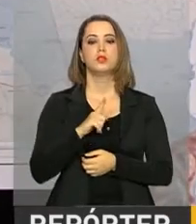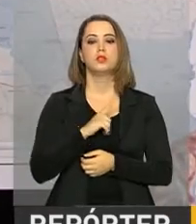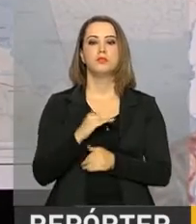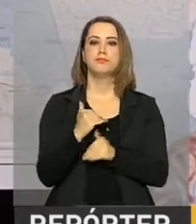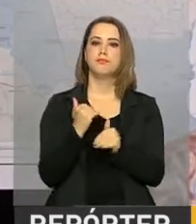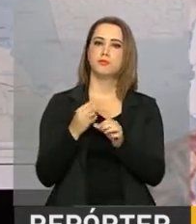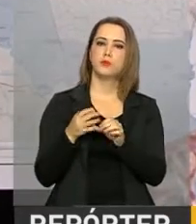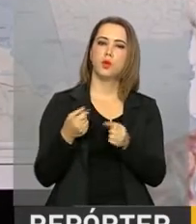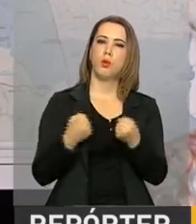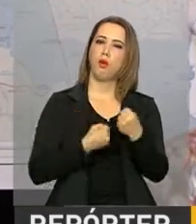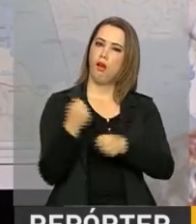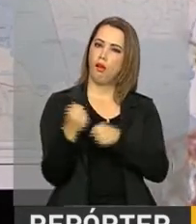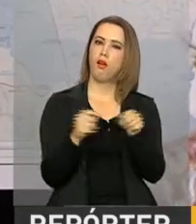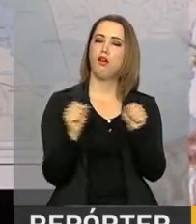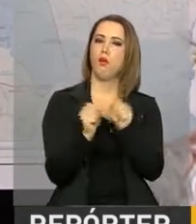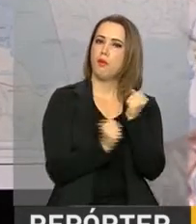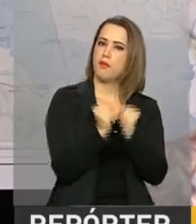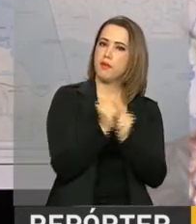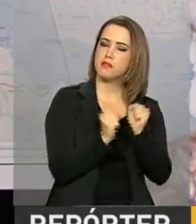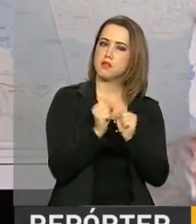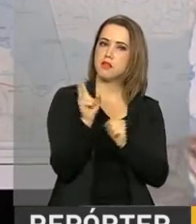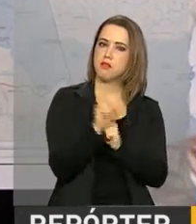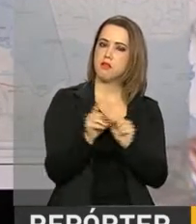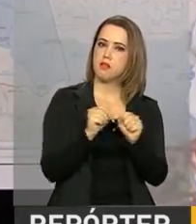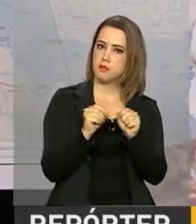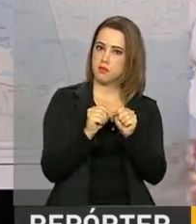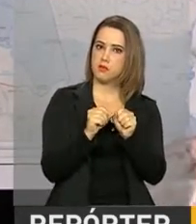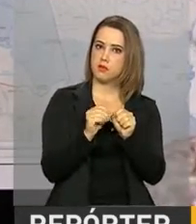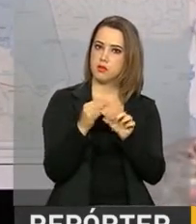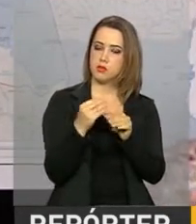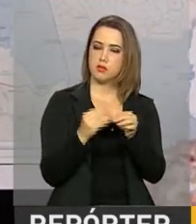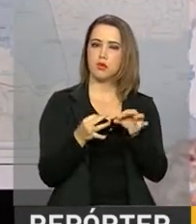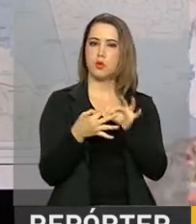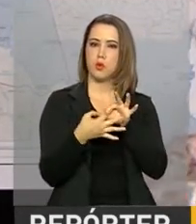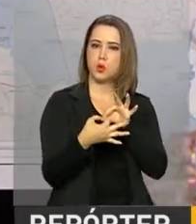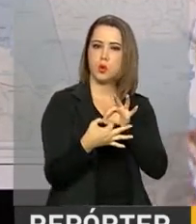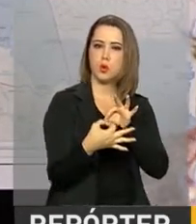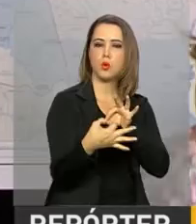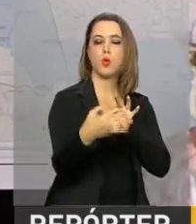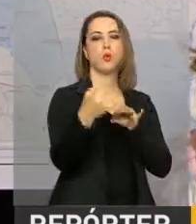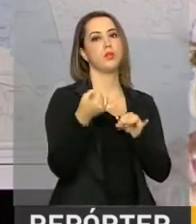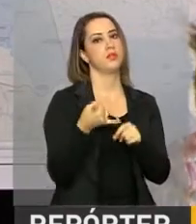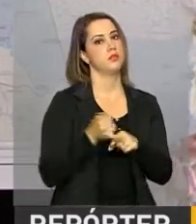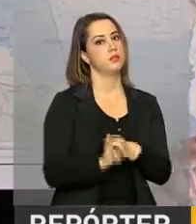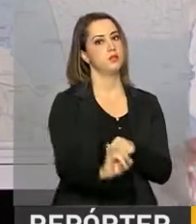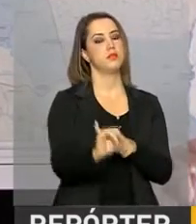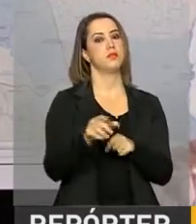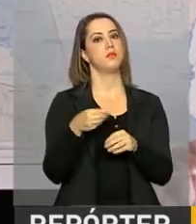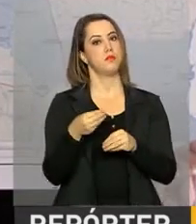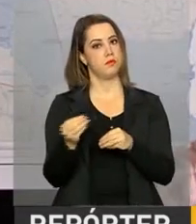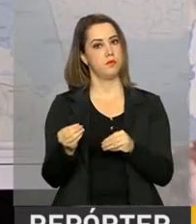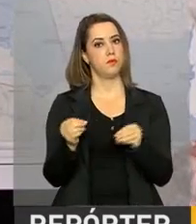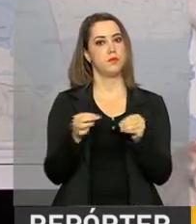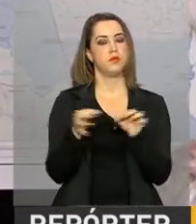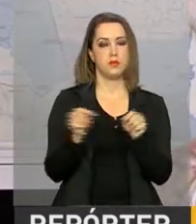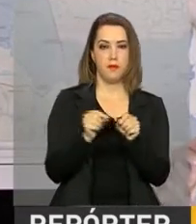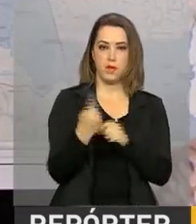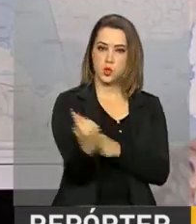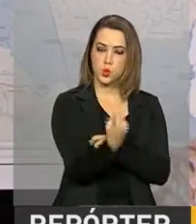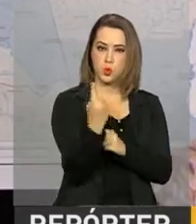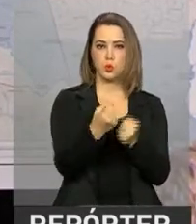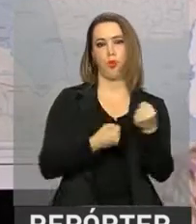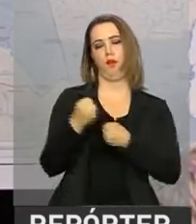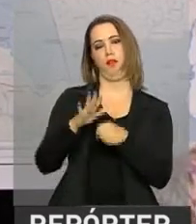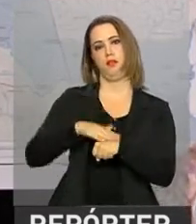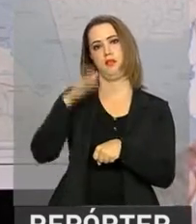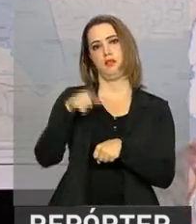longa tá então quando você produz um veículo a mais você ativa toda essa cadeia de produção ao se